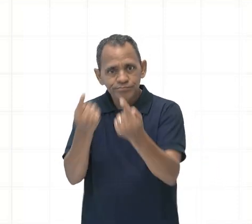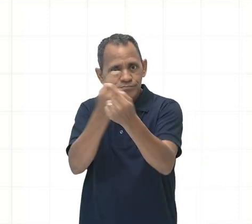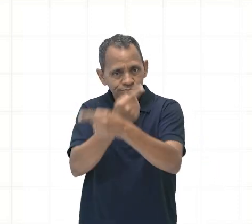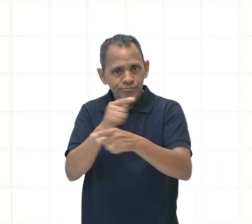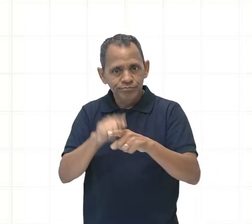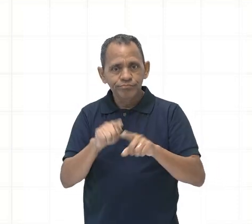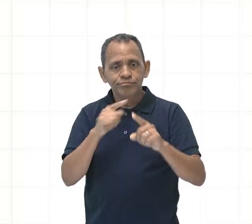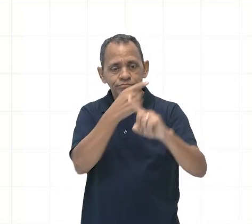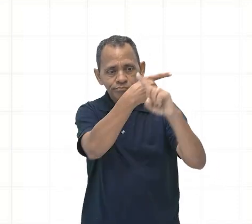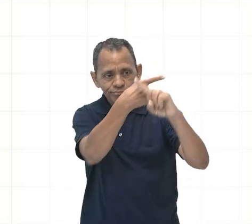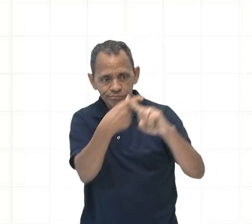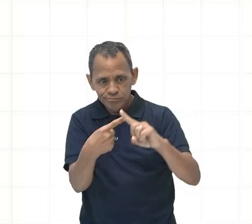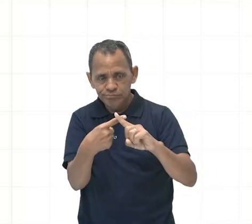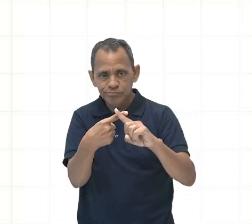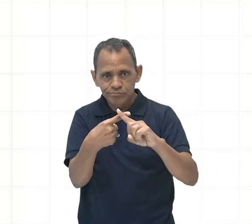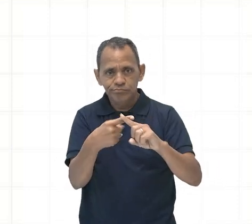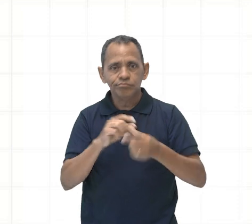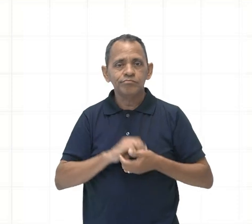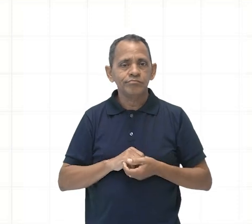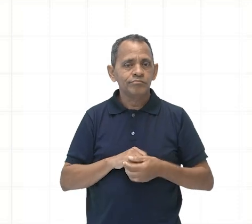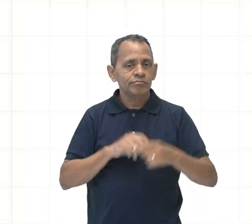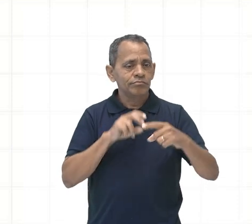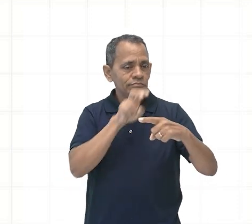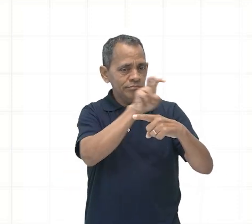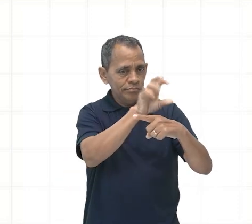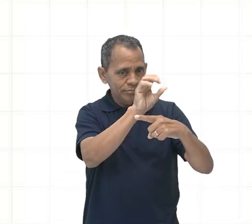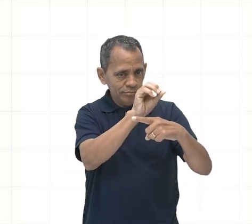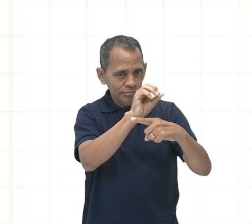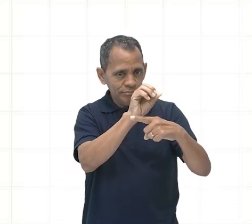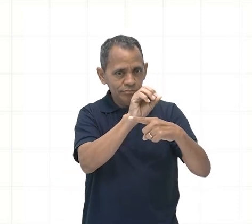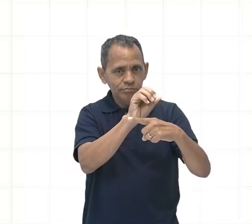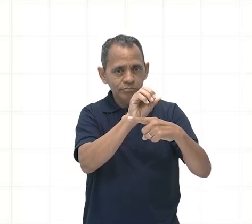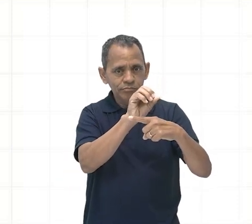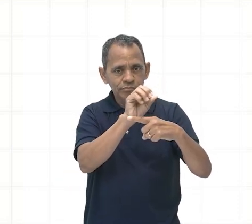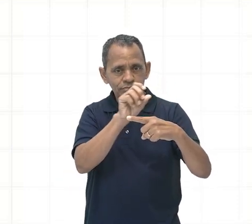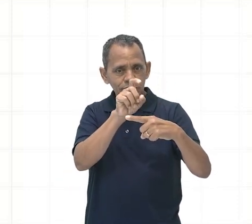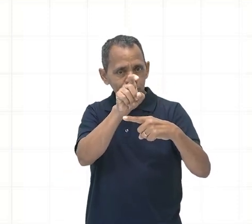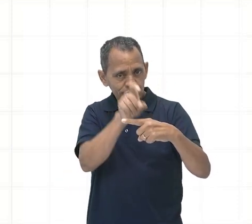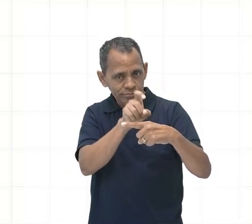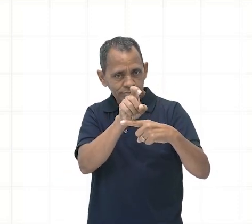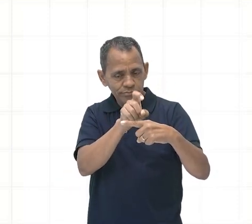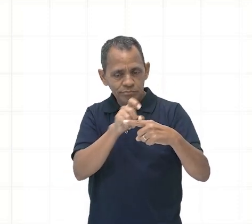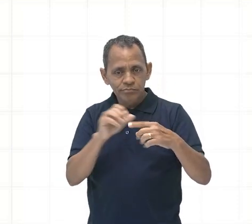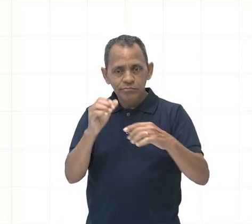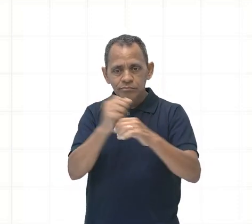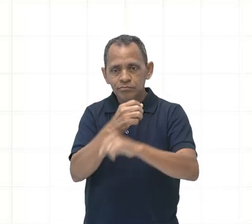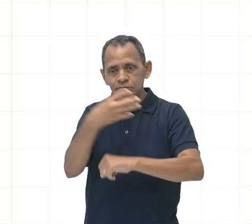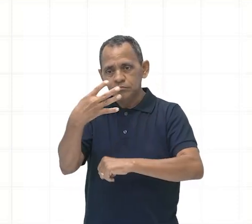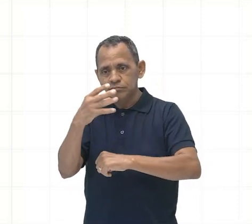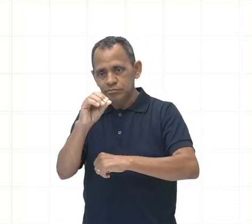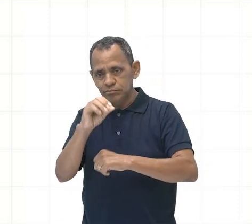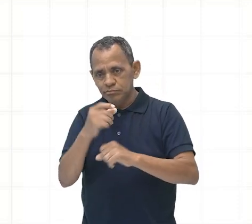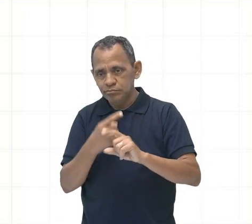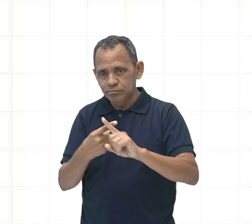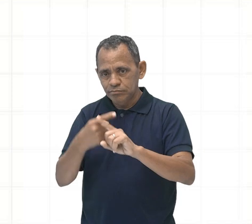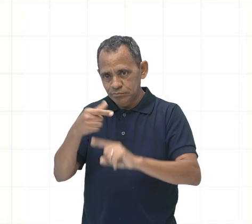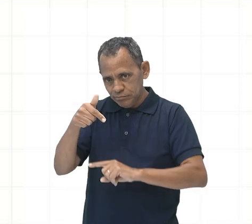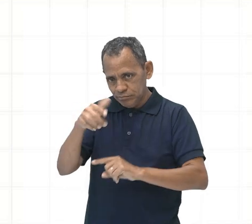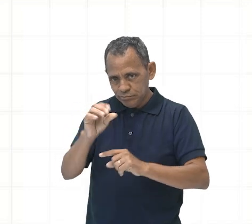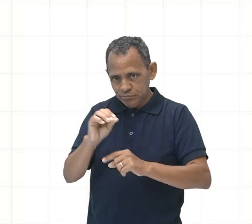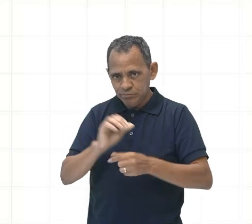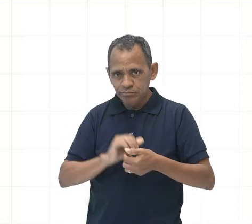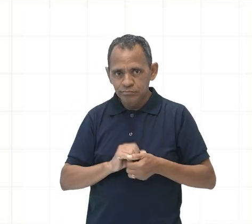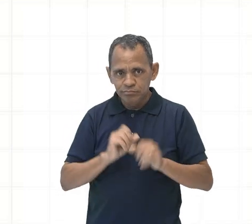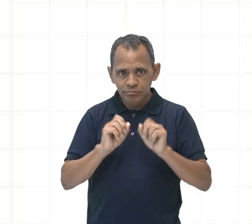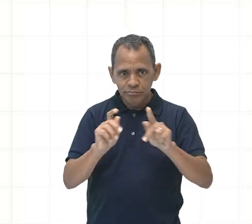produto dos meios pelos extremos, ou seja, 50x é igual a 40 vezes 70. Tudo